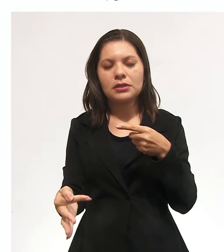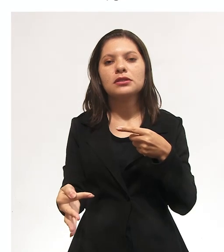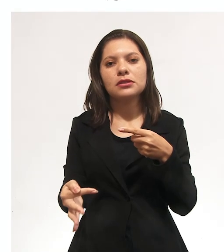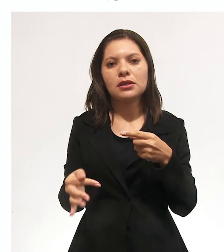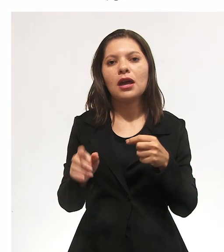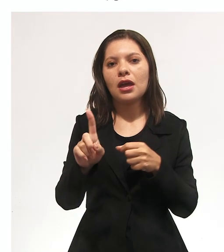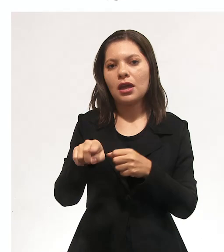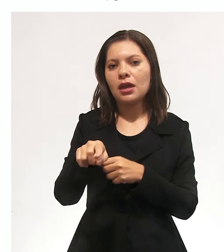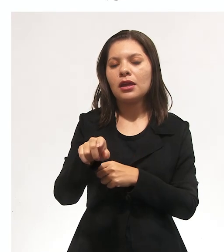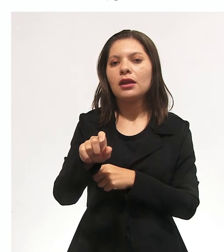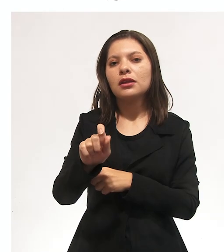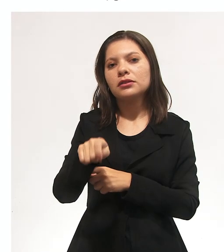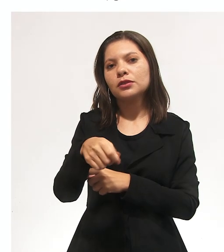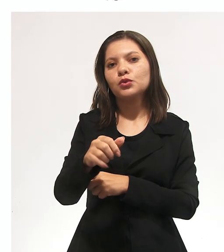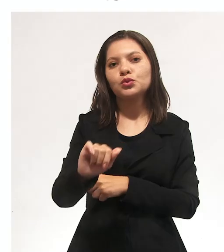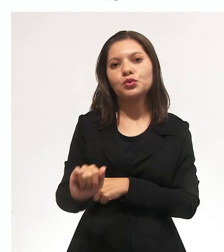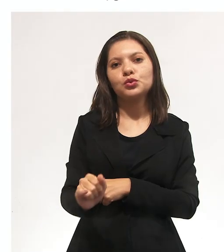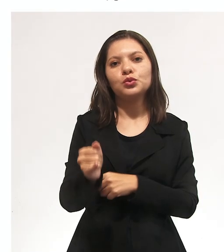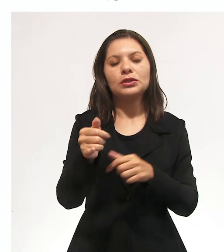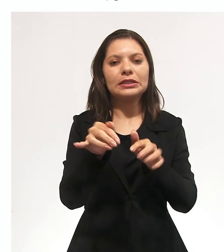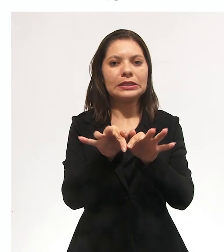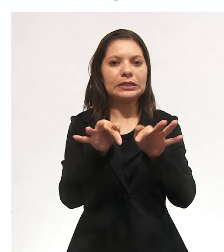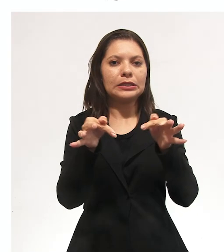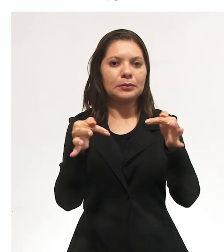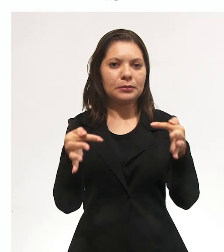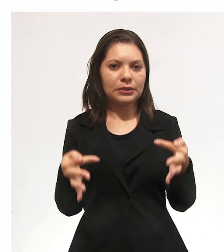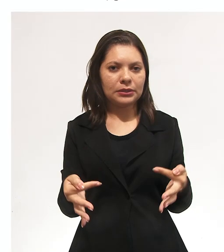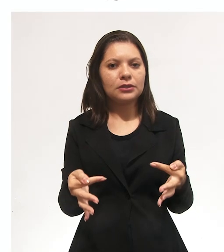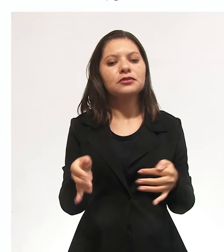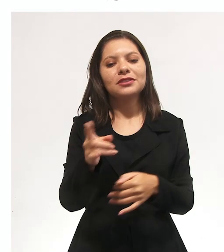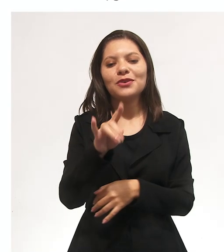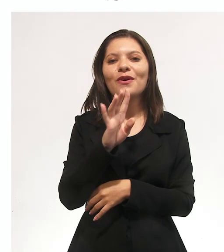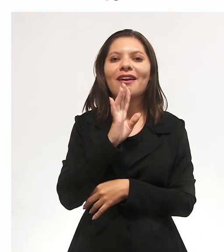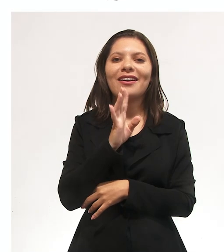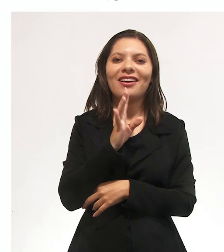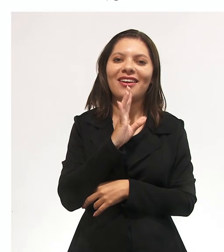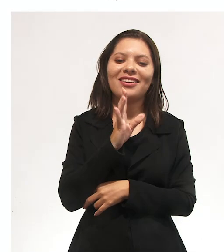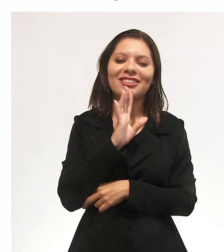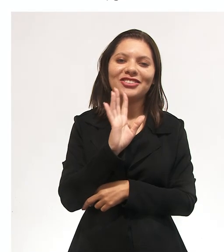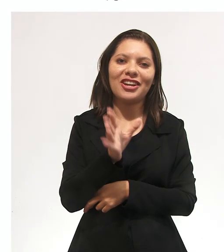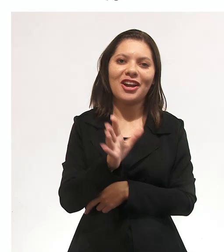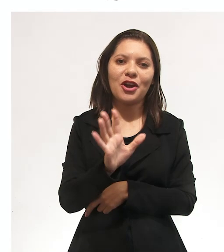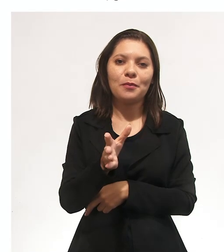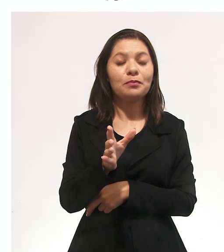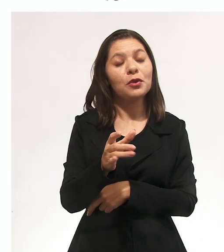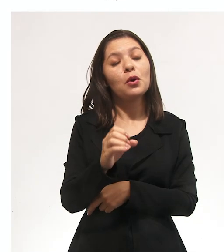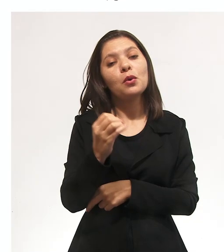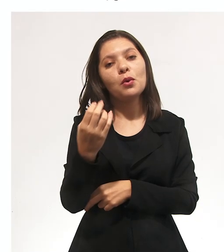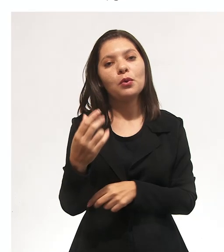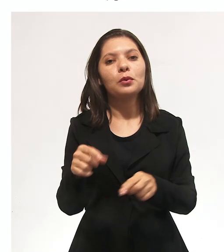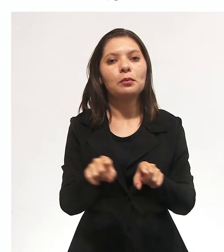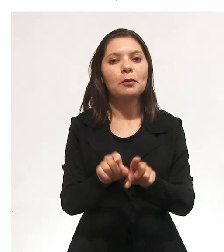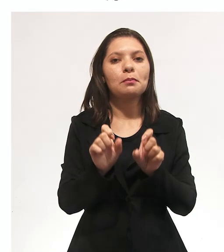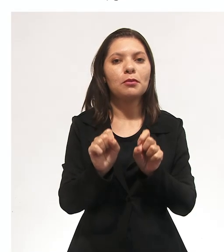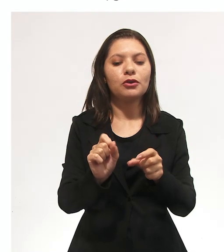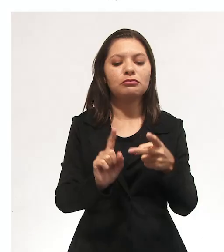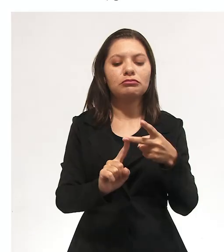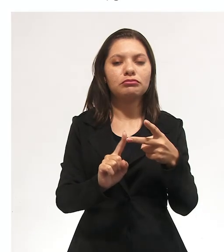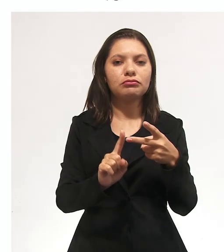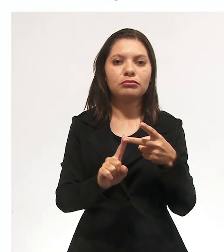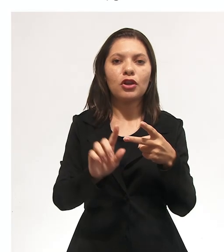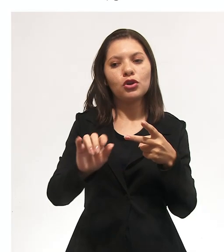que a gente chama de juros simples, que você mais conhece como juros simples, e a capitalização